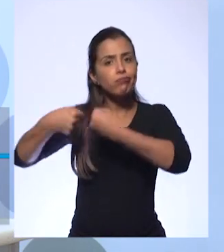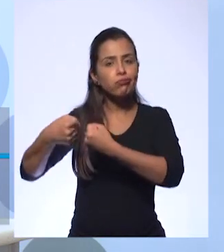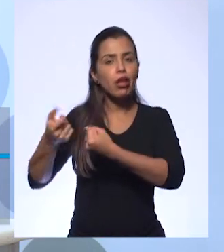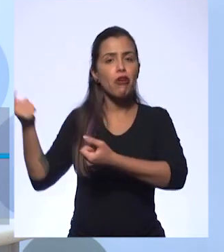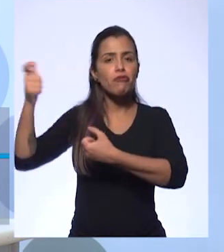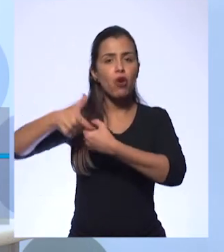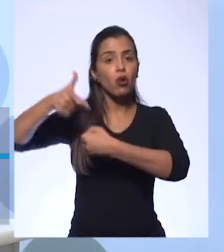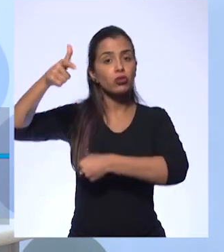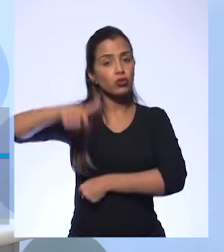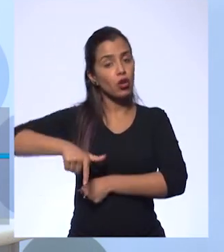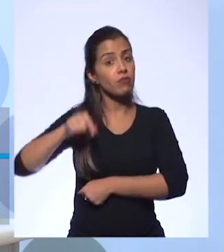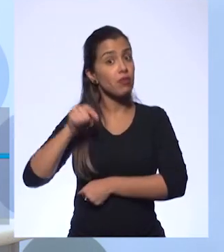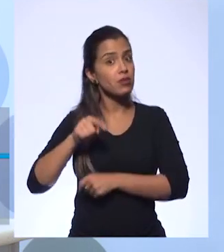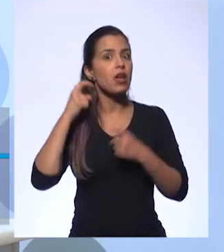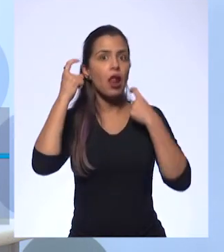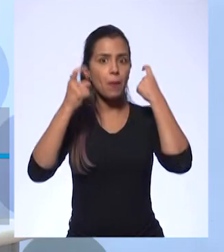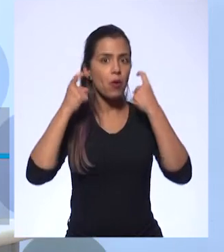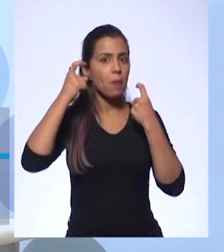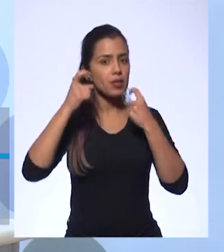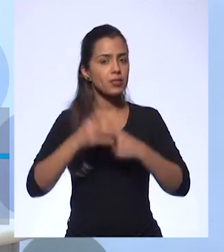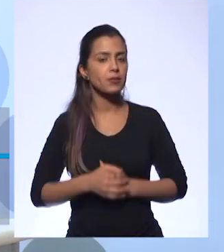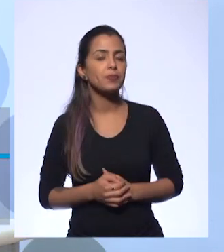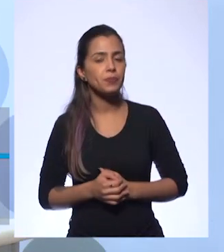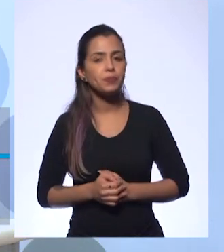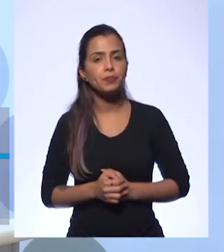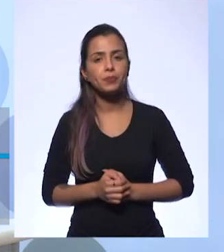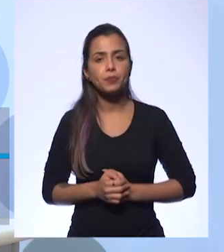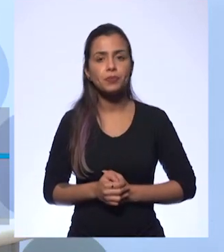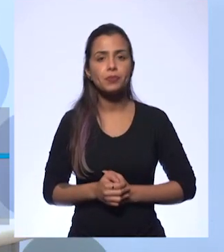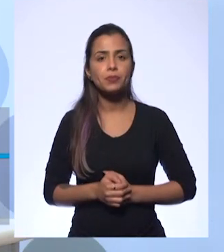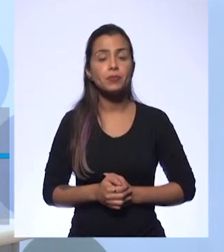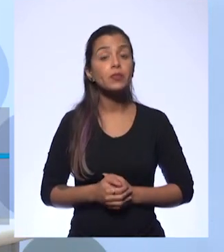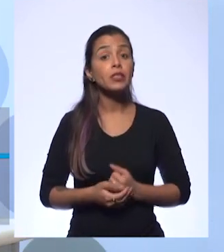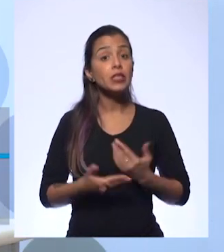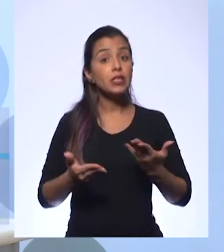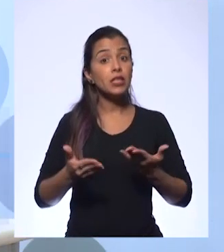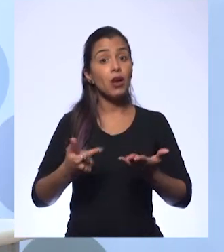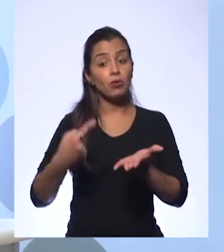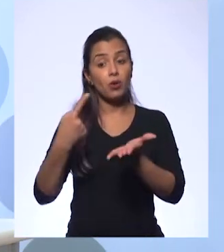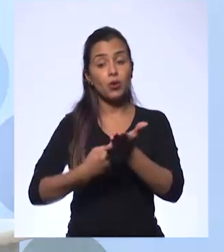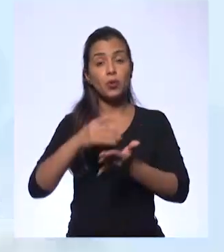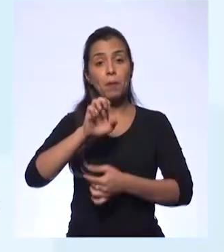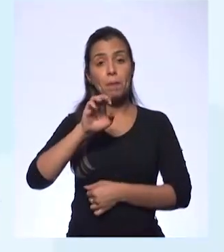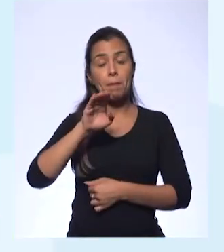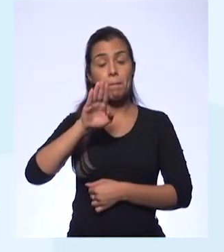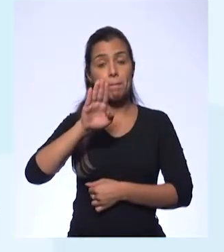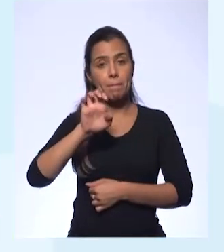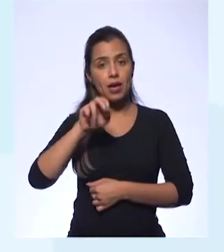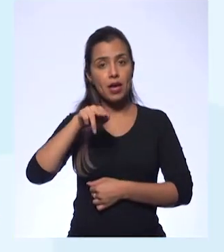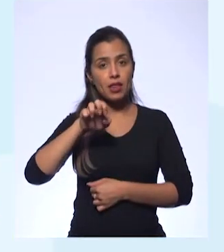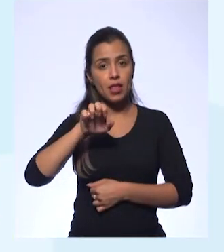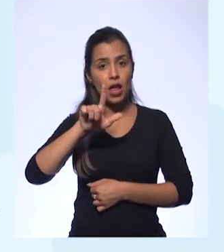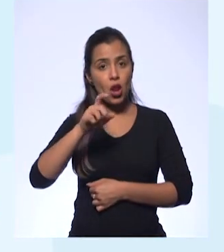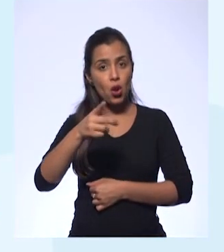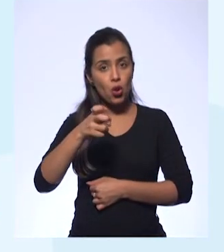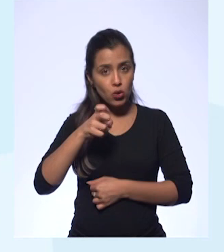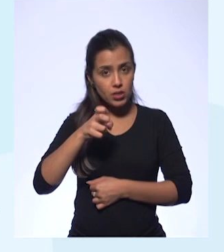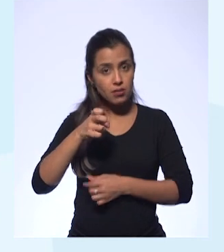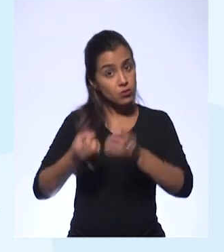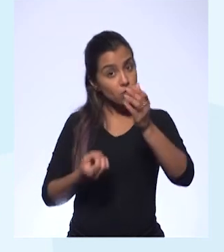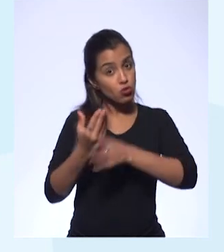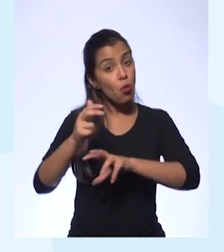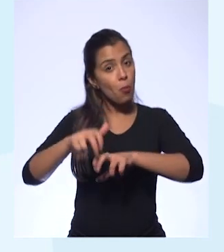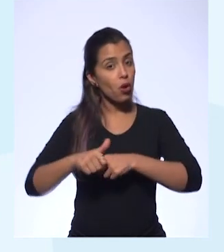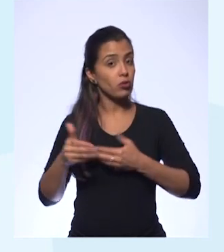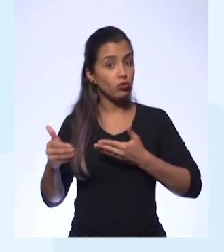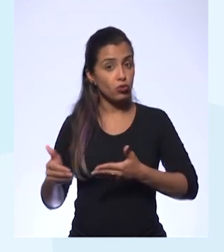era a preocupação maior. Então, o Benelux vem para isso, né? Vamos ver aí no mapa a localização desses países aí. Então, veja que está aí numa